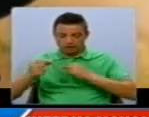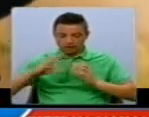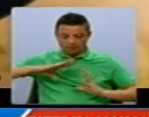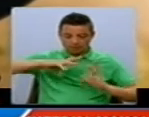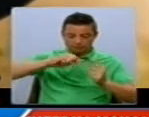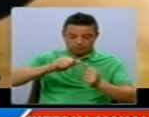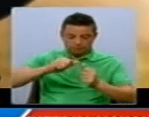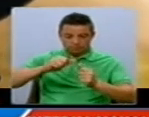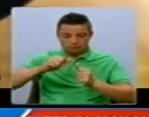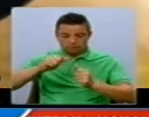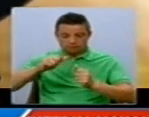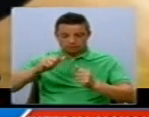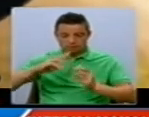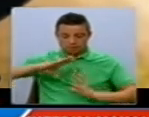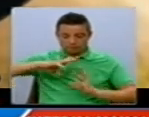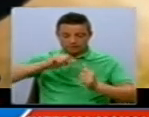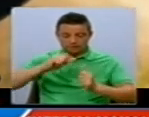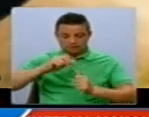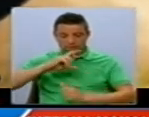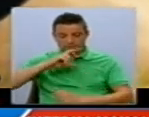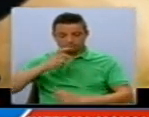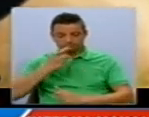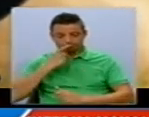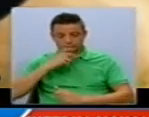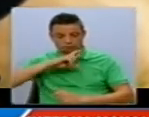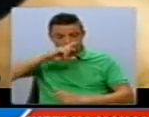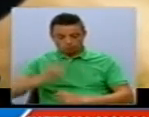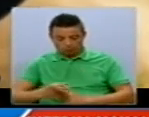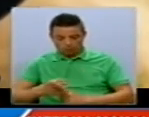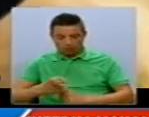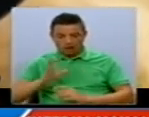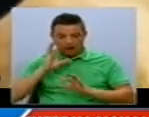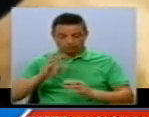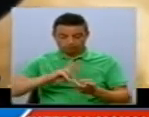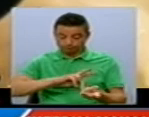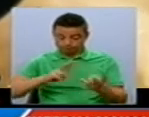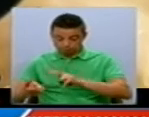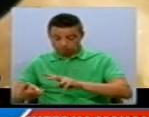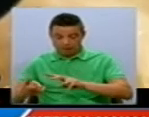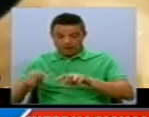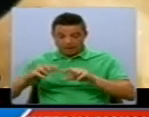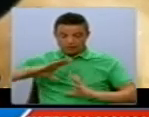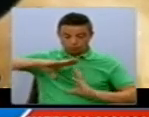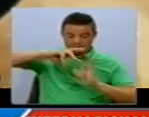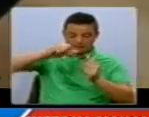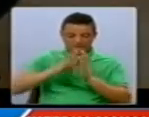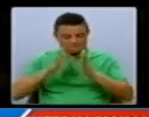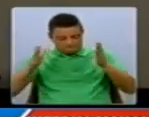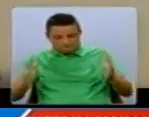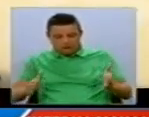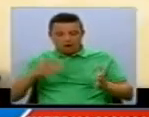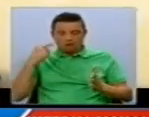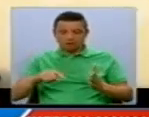desta estrela, planetas eventualmente mais rochosos, são afetados gravitacionalmente com essa migração. E então estes planetas gigantes